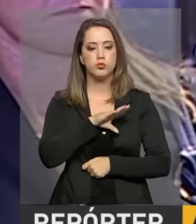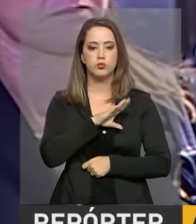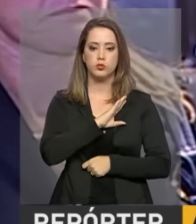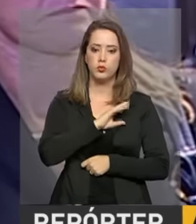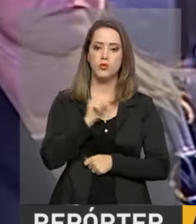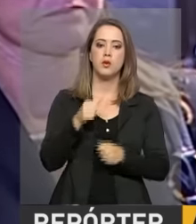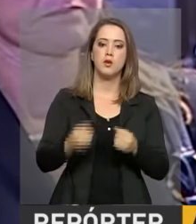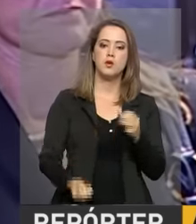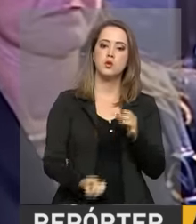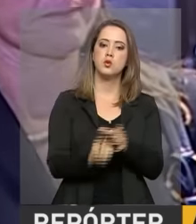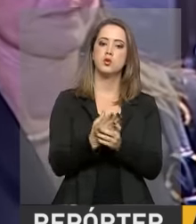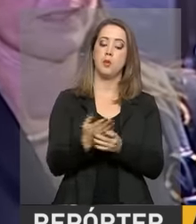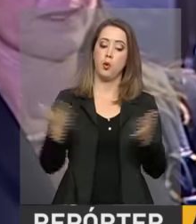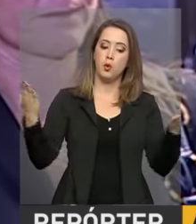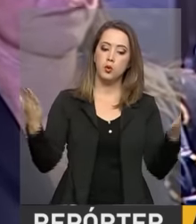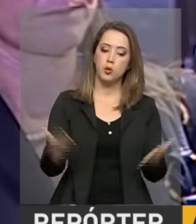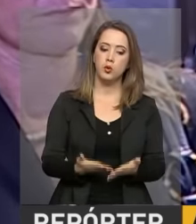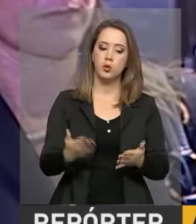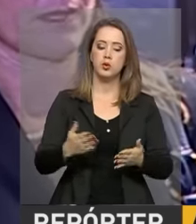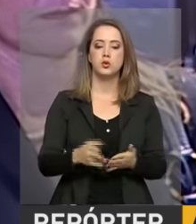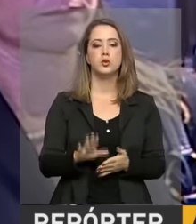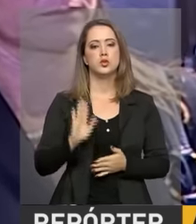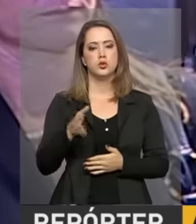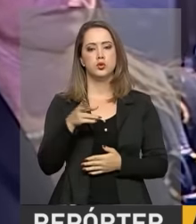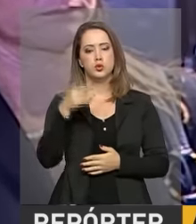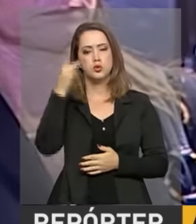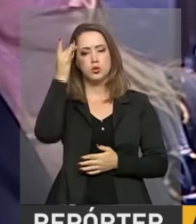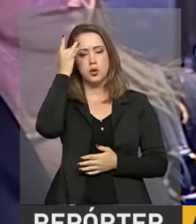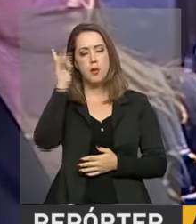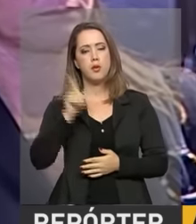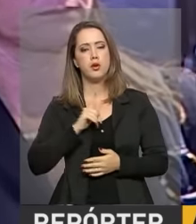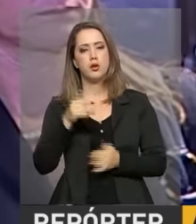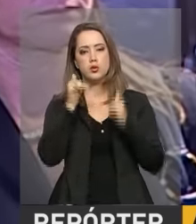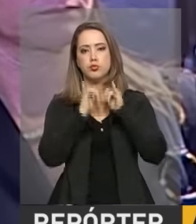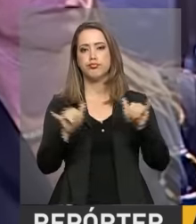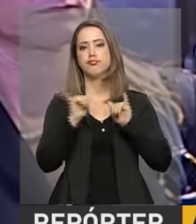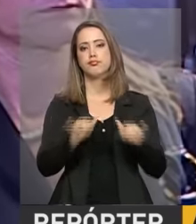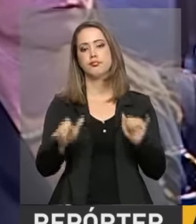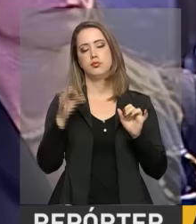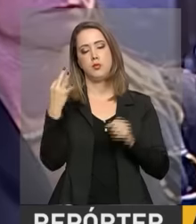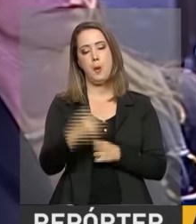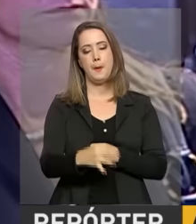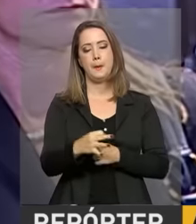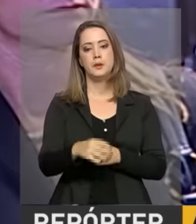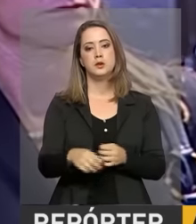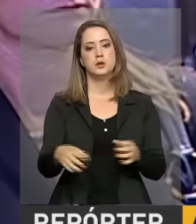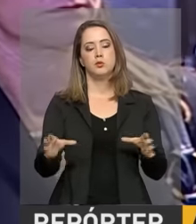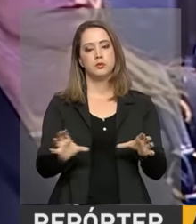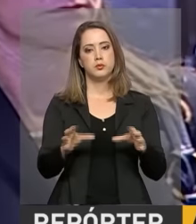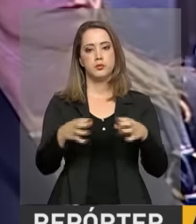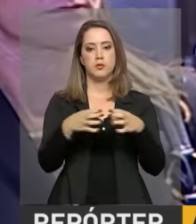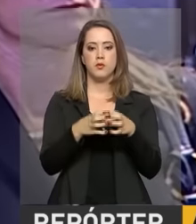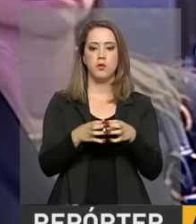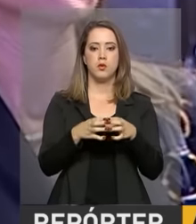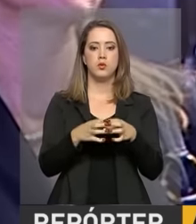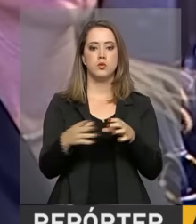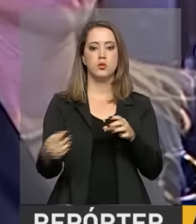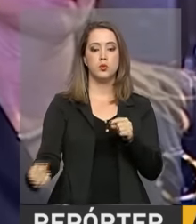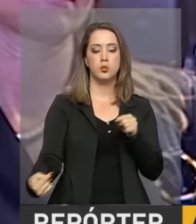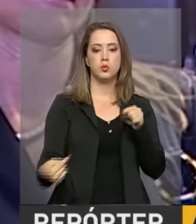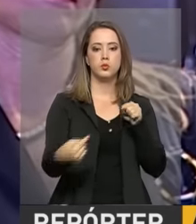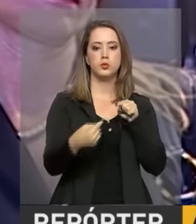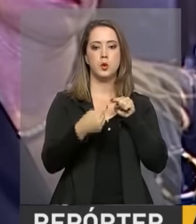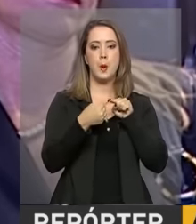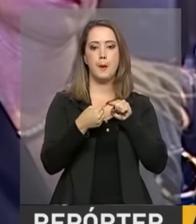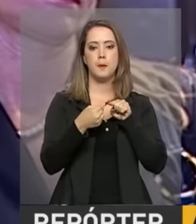a partir é de hoje amanhã sairá publicado é um núcleo ligado diretamente ao gabinete do ministro